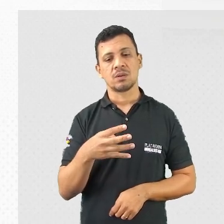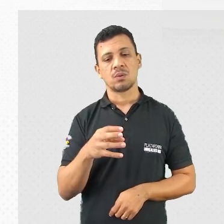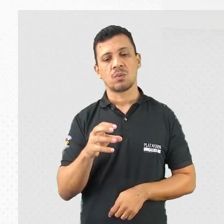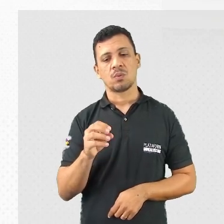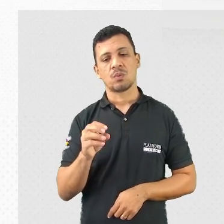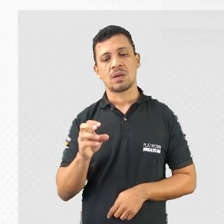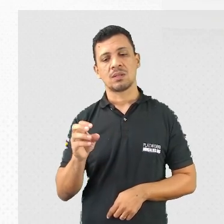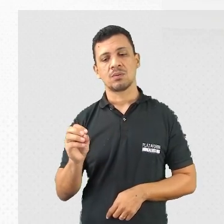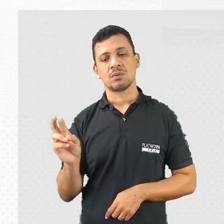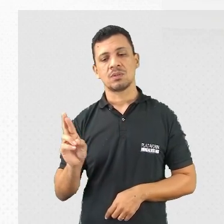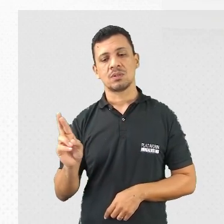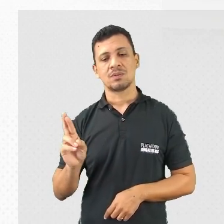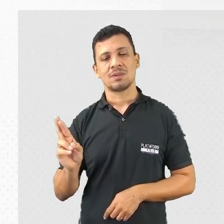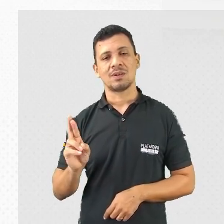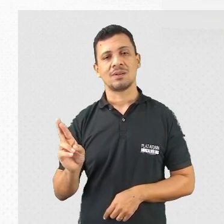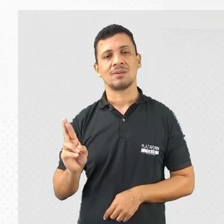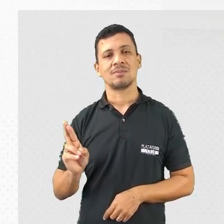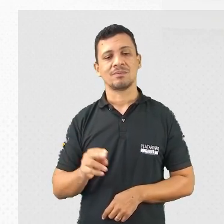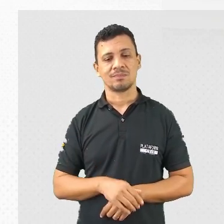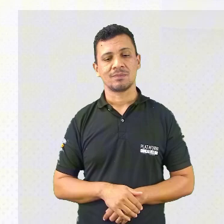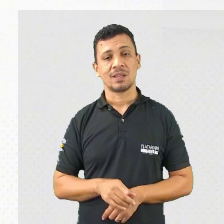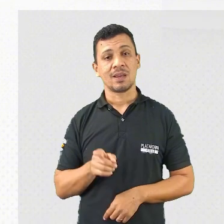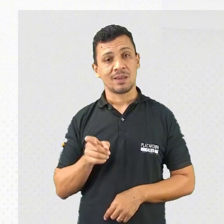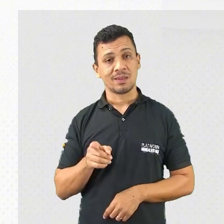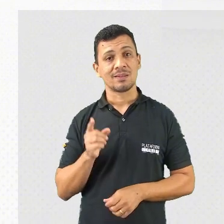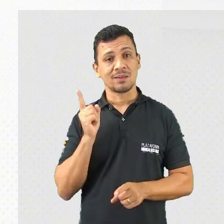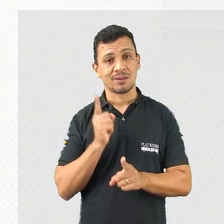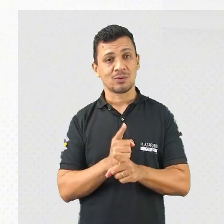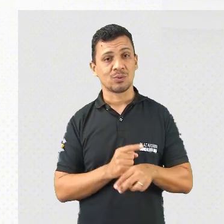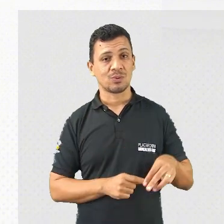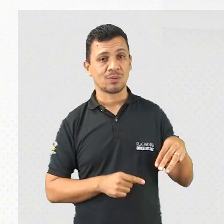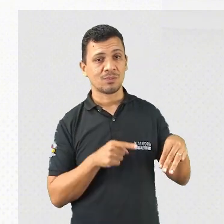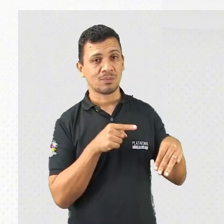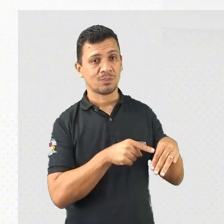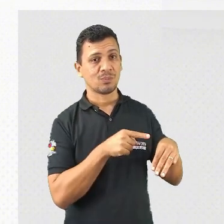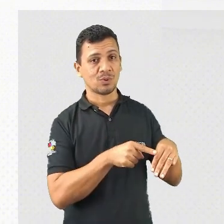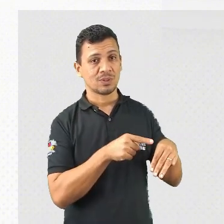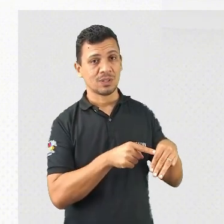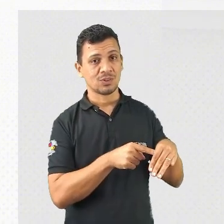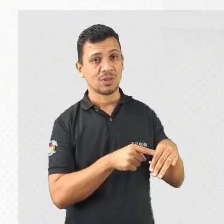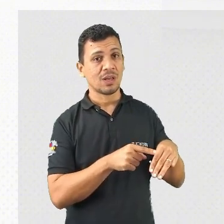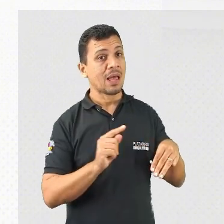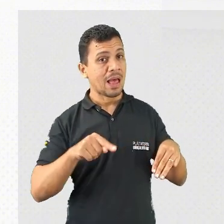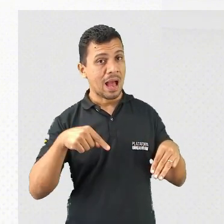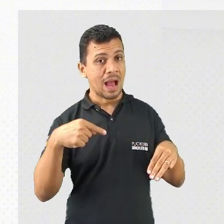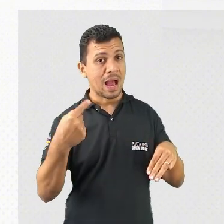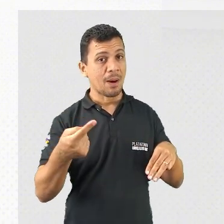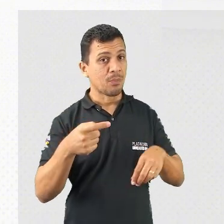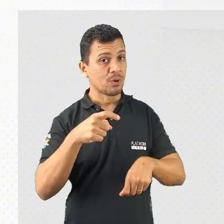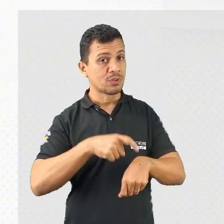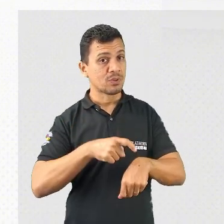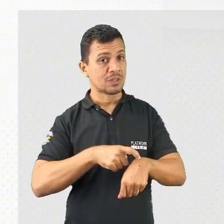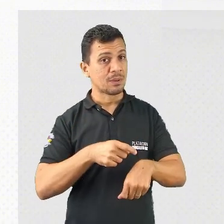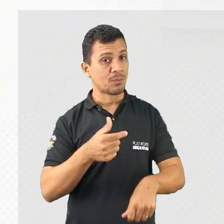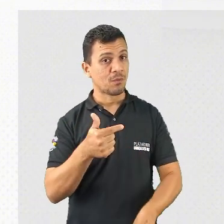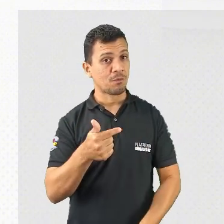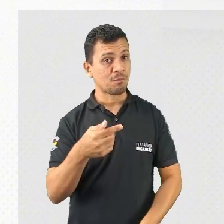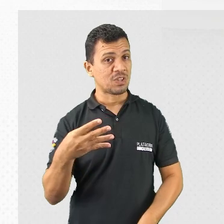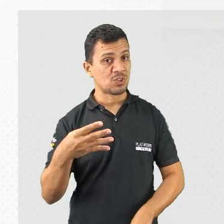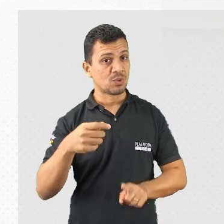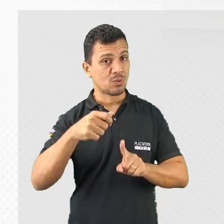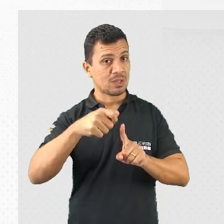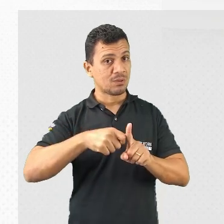R$25.400, ó. Beleza? Esse é o montante após esse período de 24 meses. Se